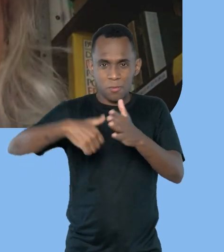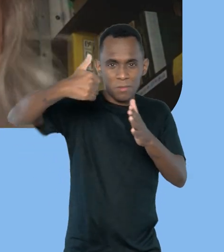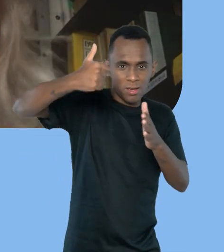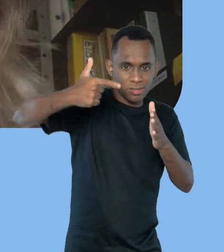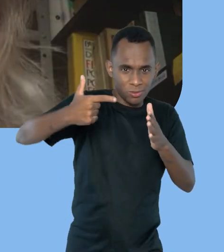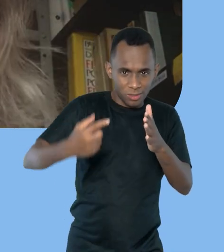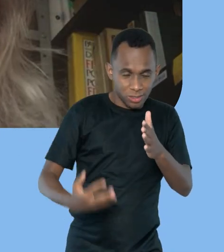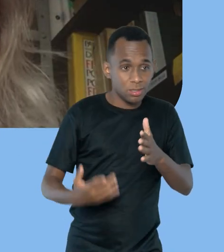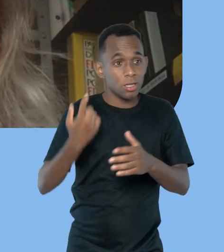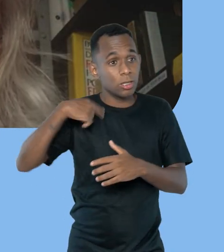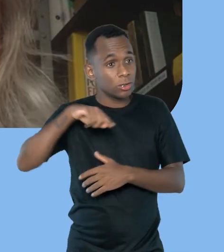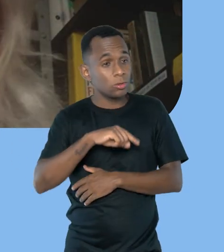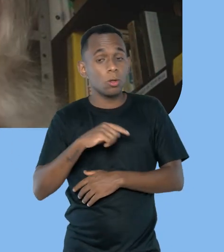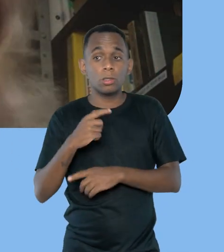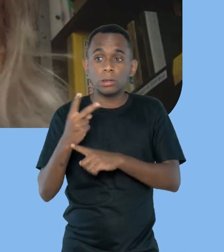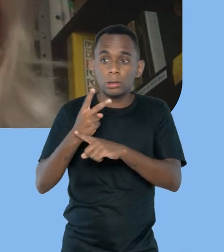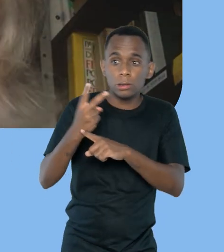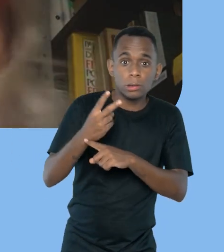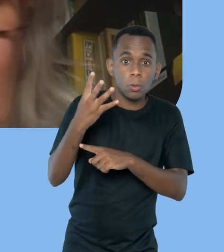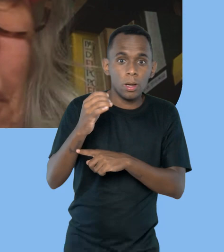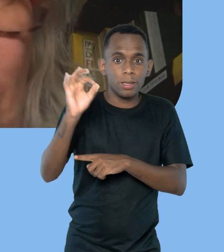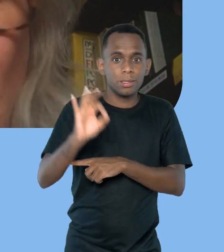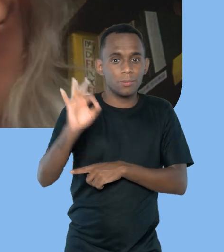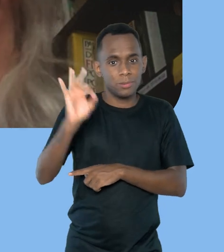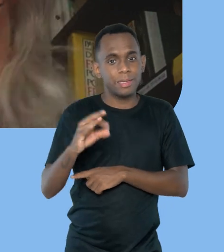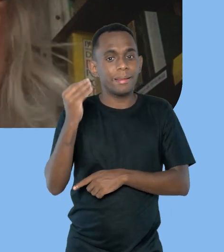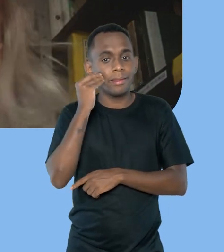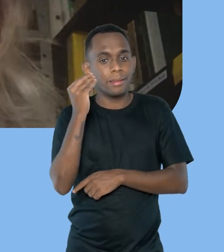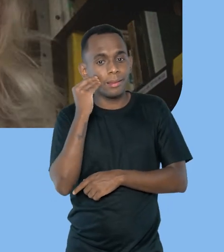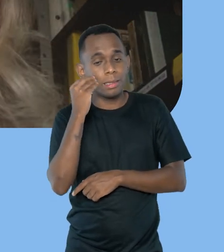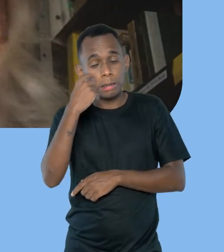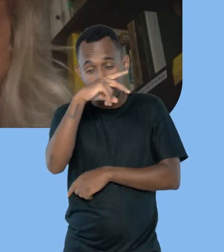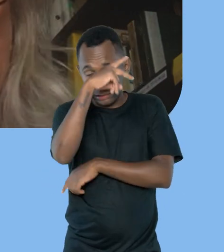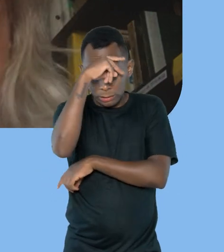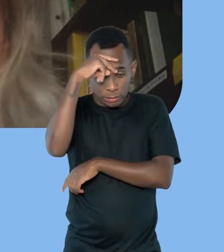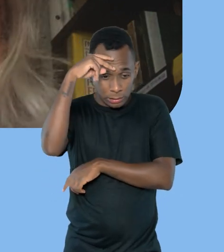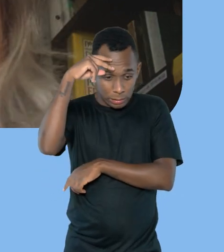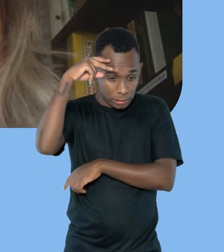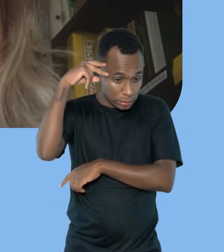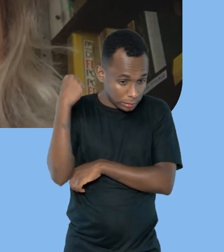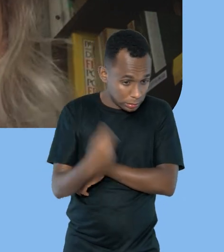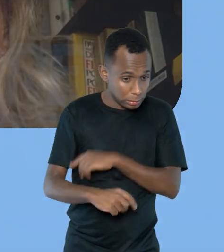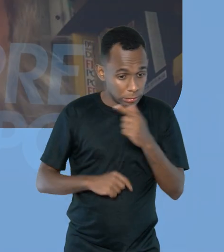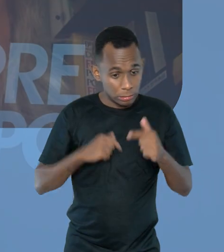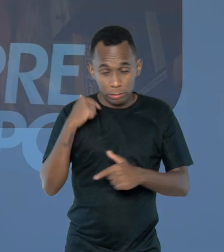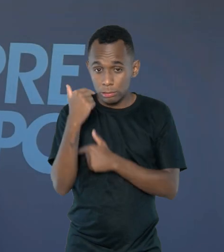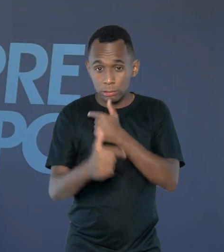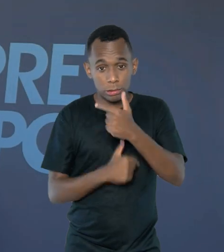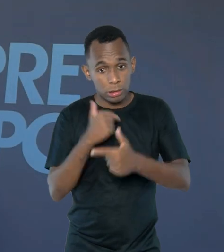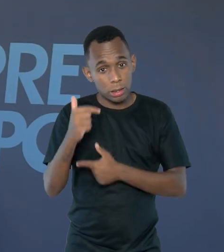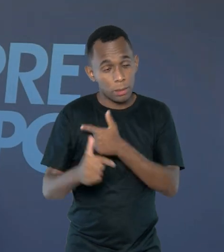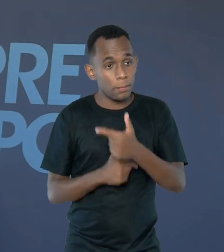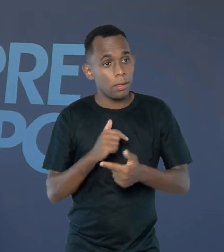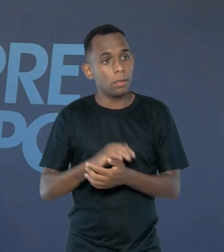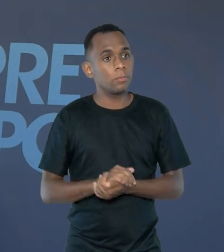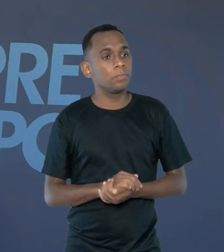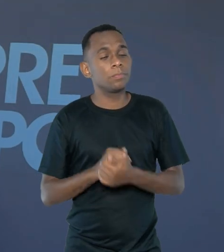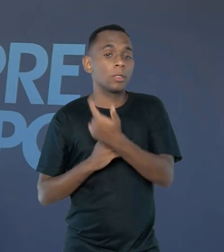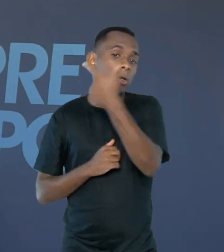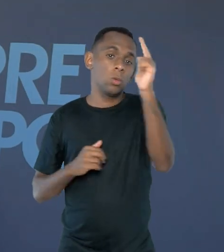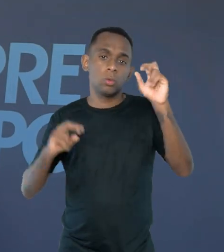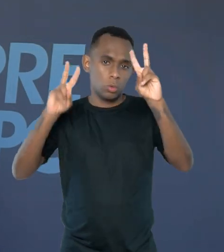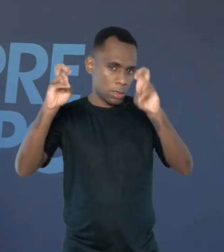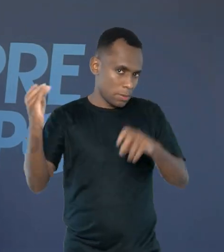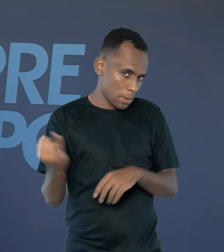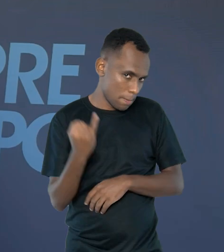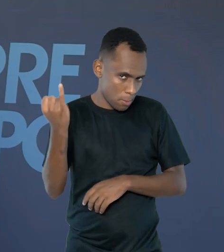corre atrás de 40%. Então, é muito suor, é muito trabalho. Outra questão